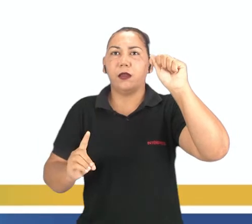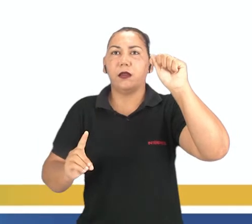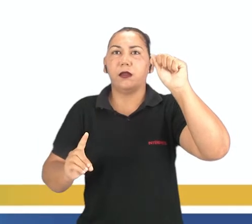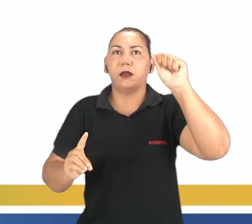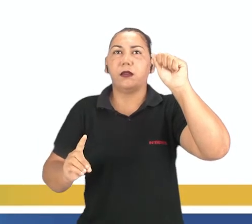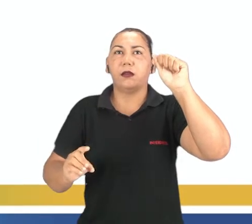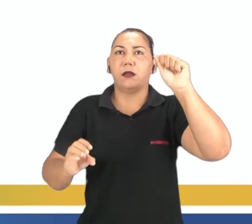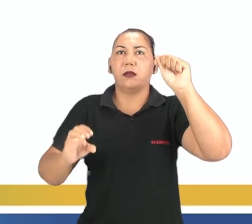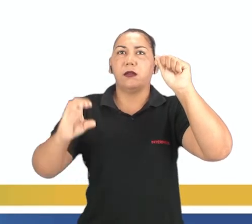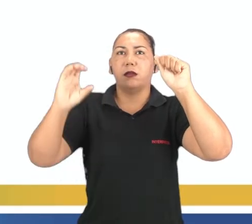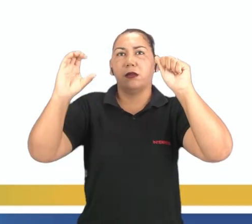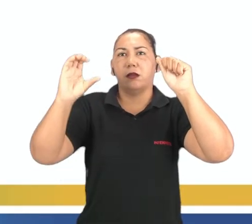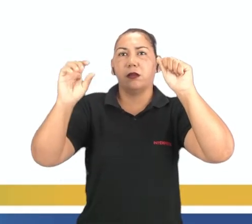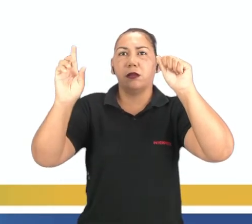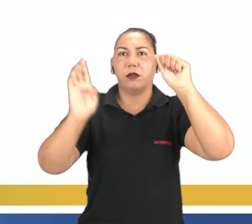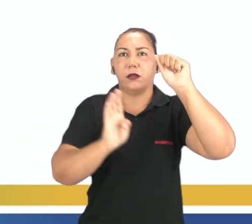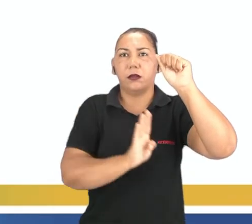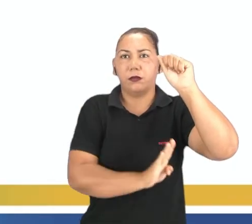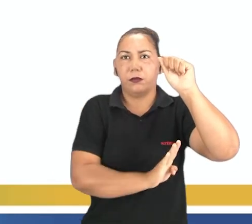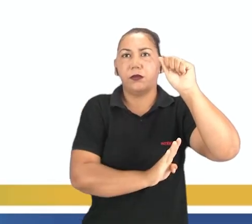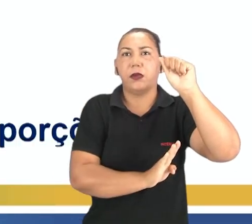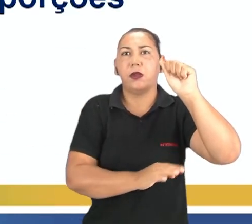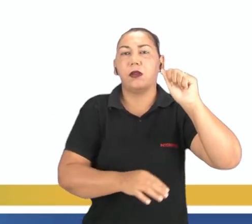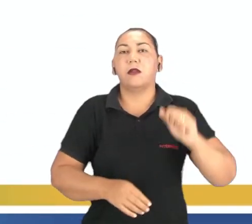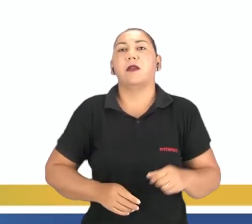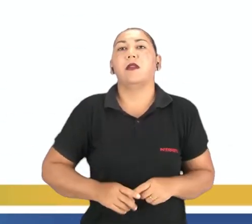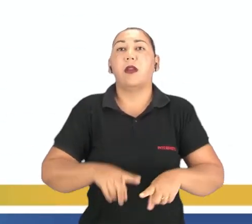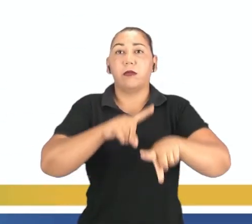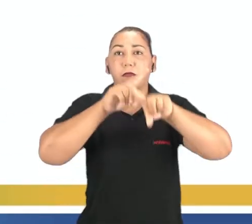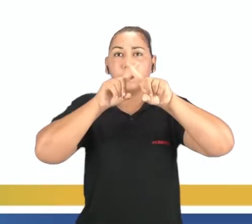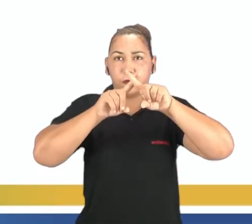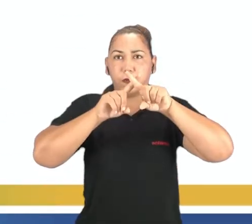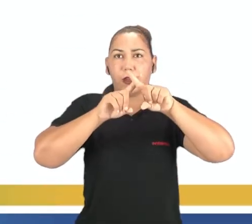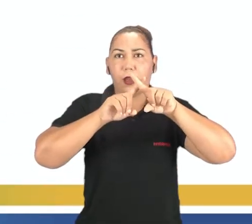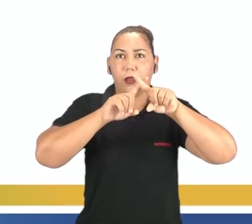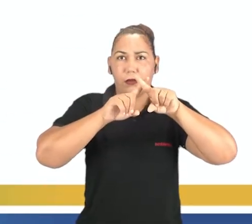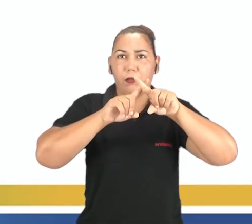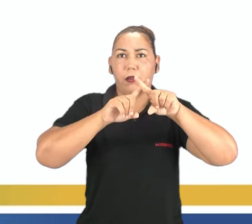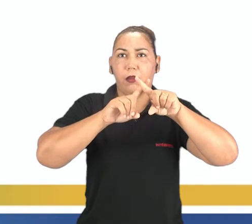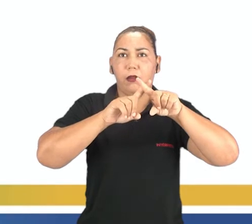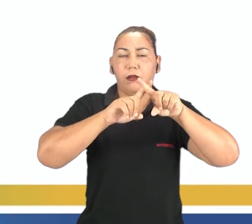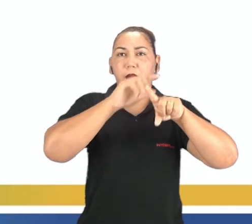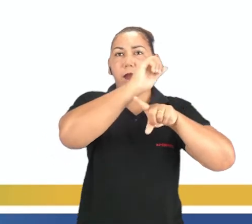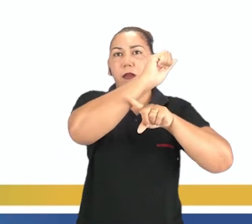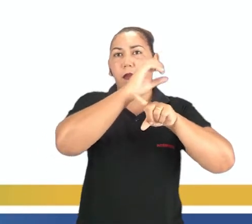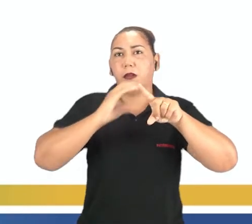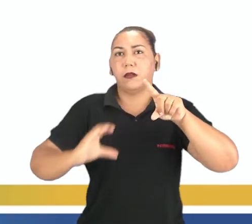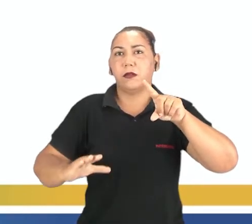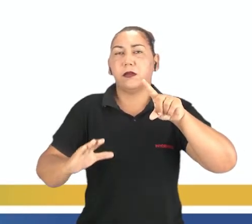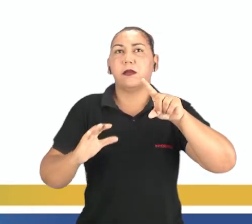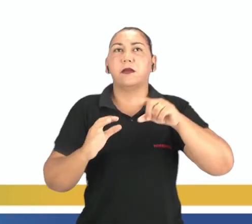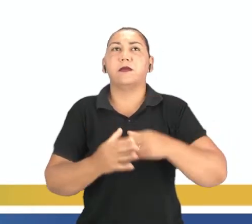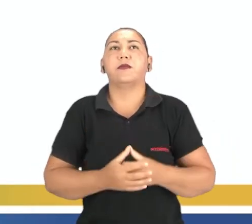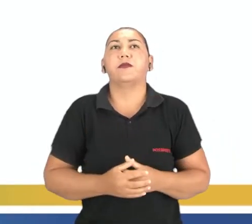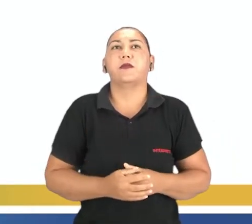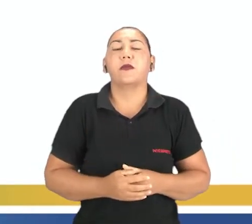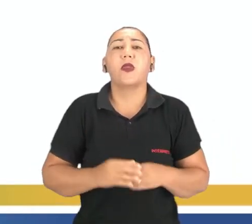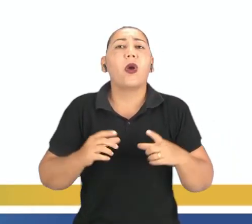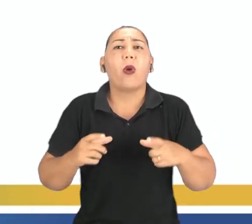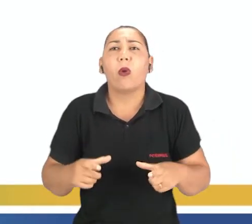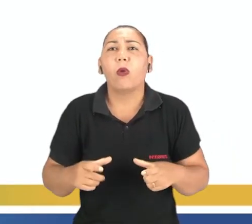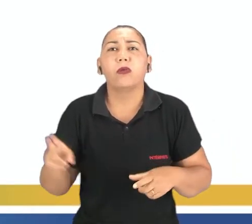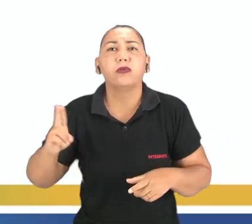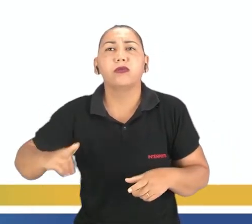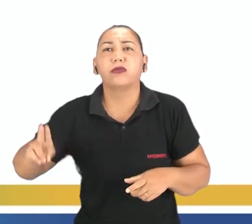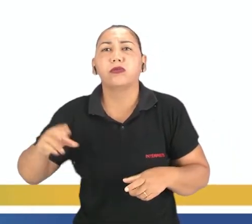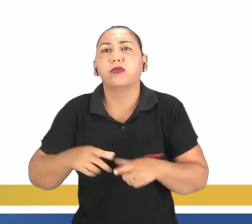né, B e C, ou seja, B vezes C. Então, onde é que eu posso usar a propriedade fundamental das proporções?